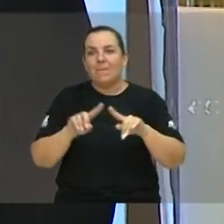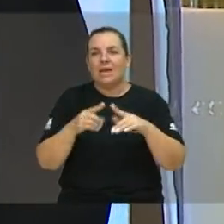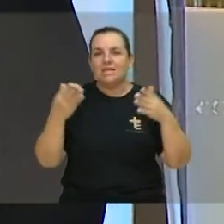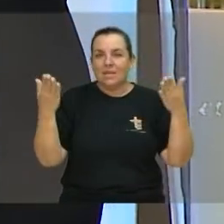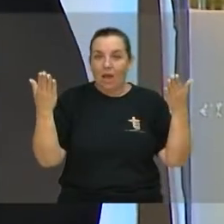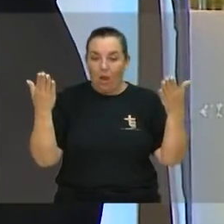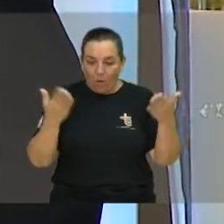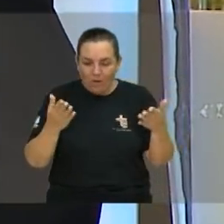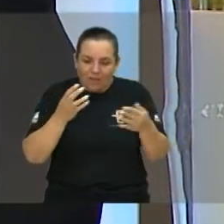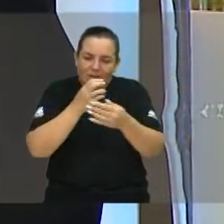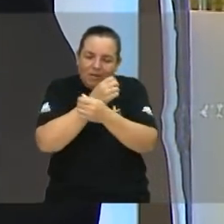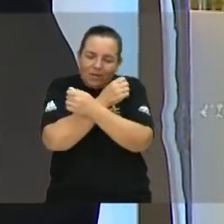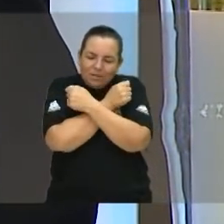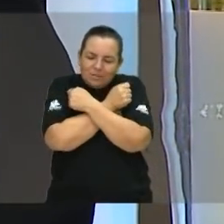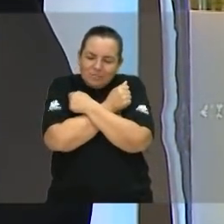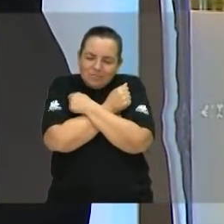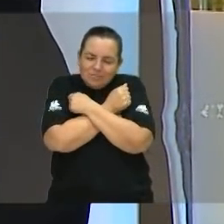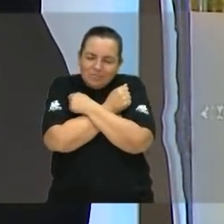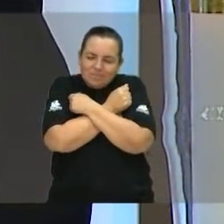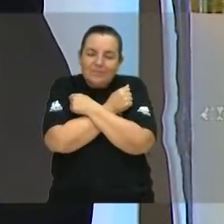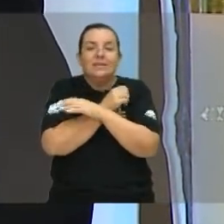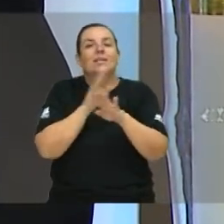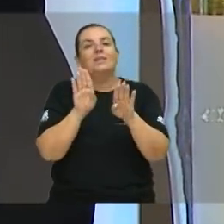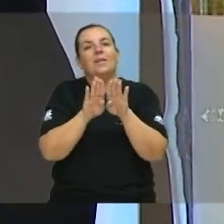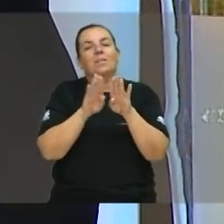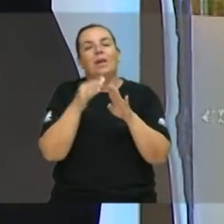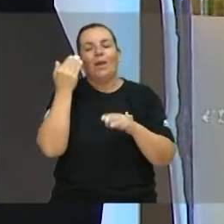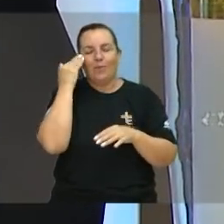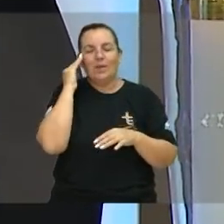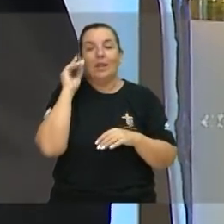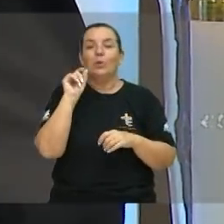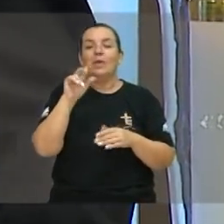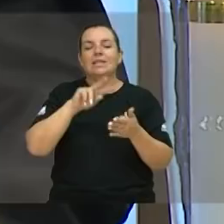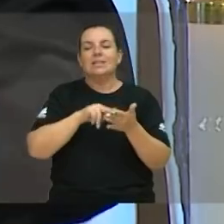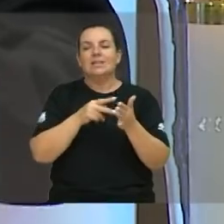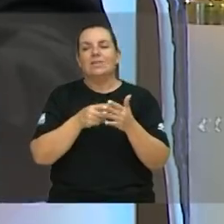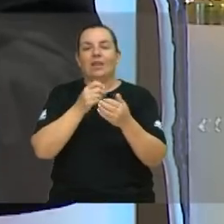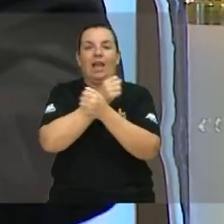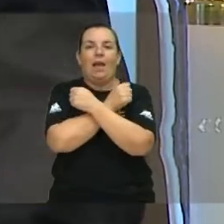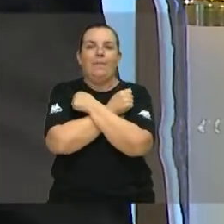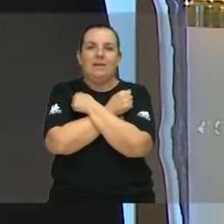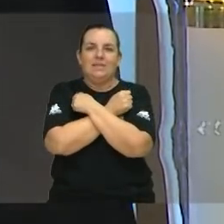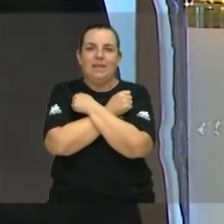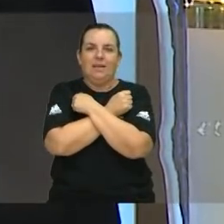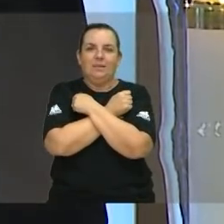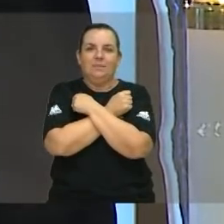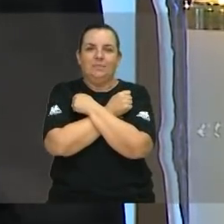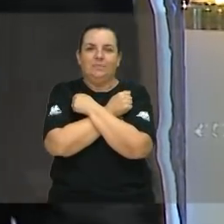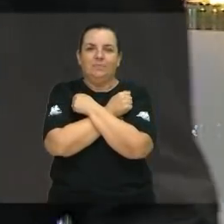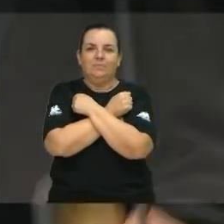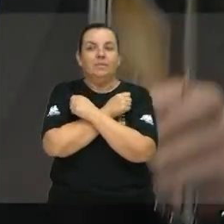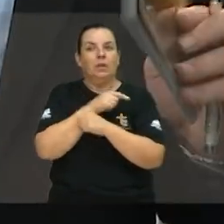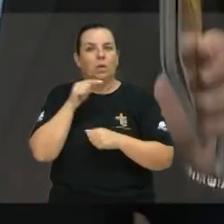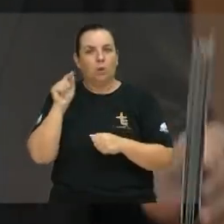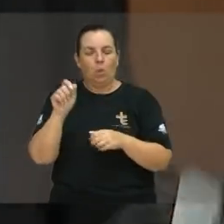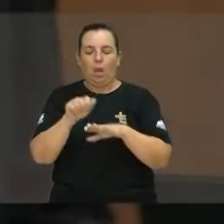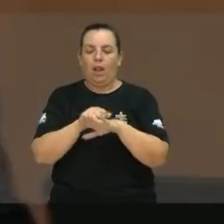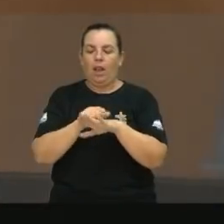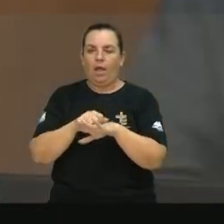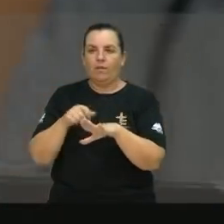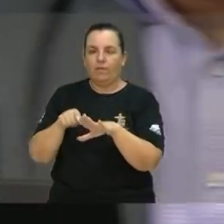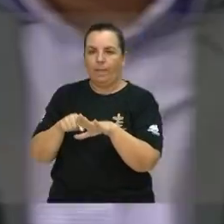abracei também compreendo que abraçar e no caso do lava-pés